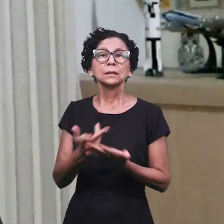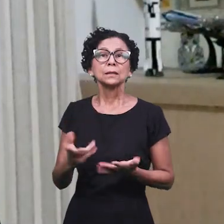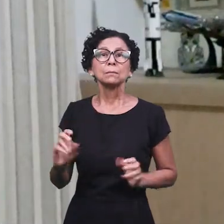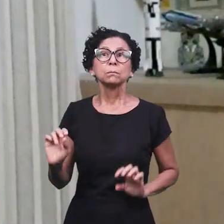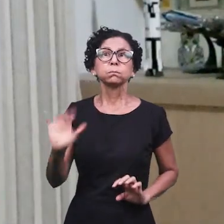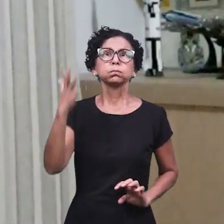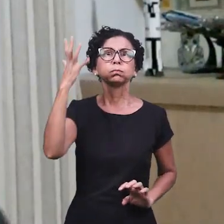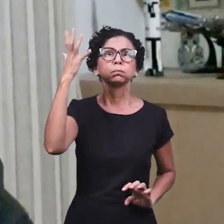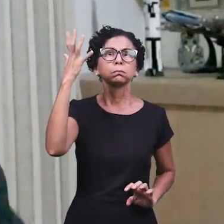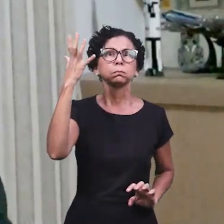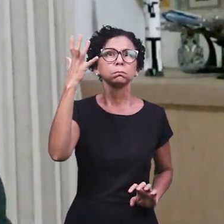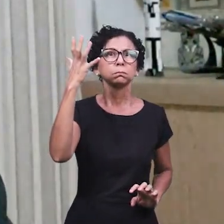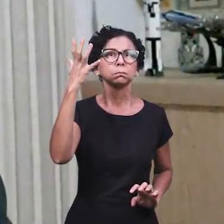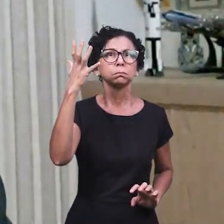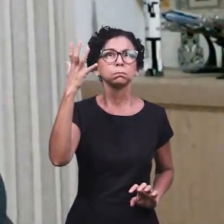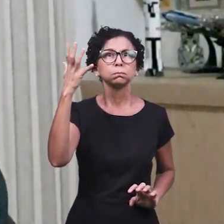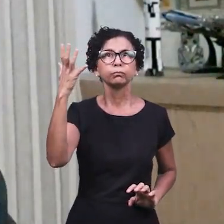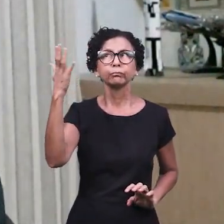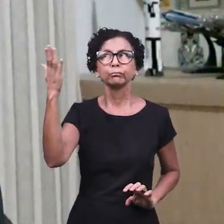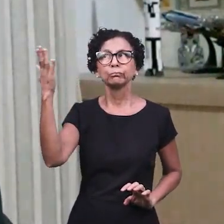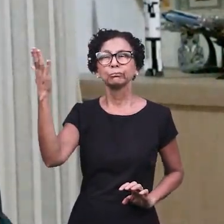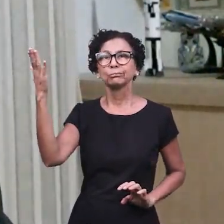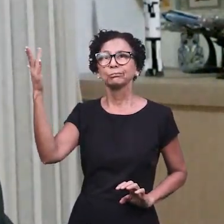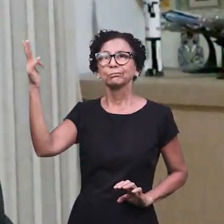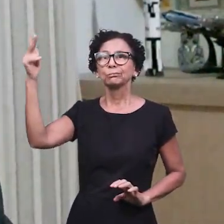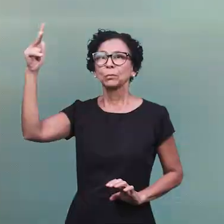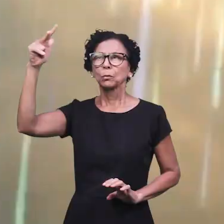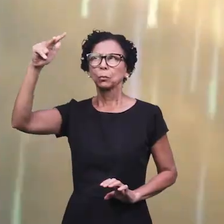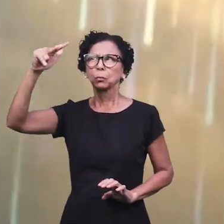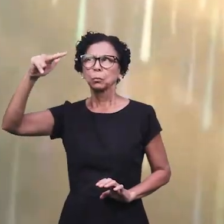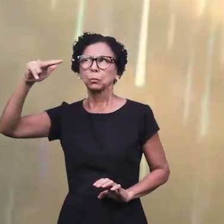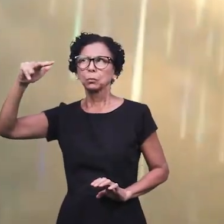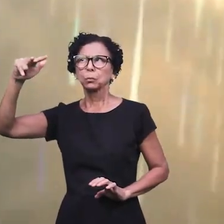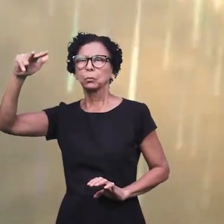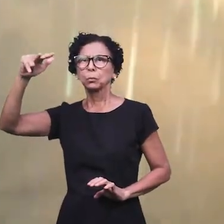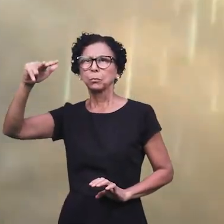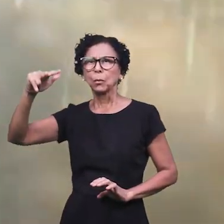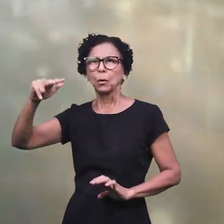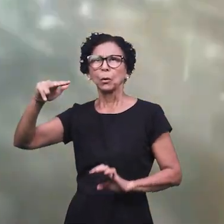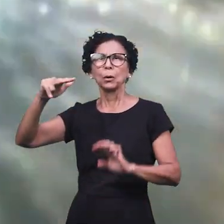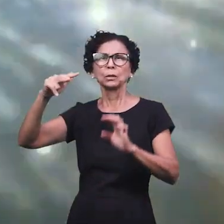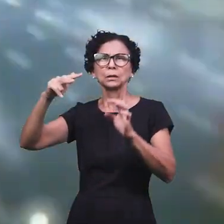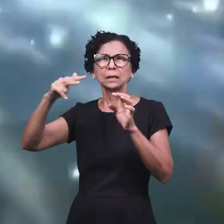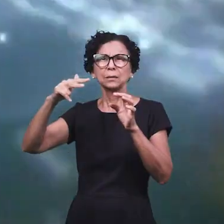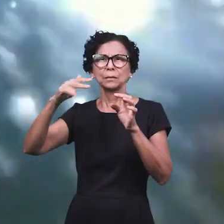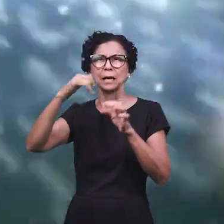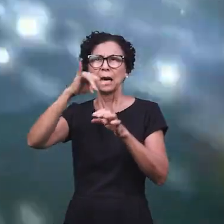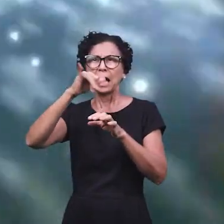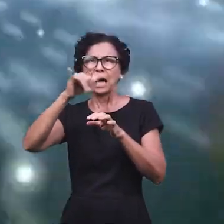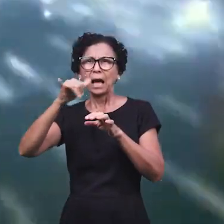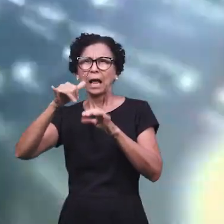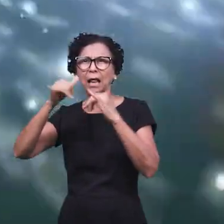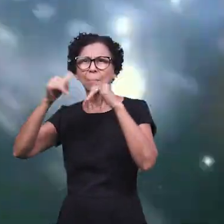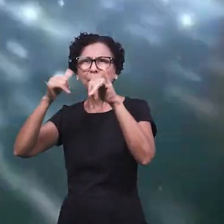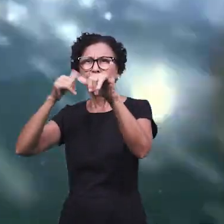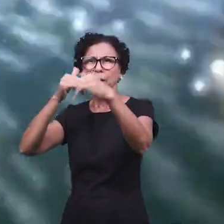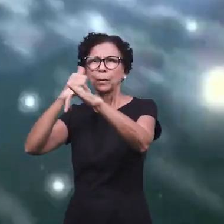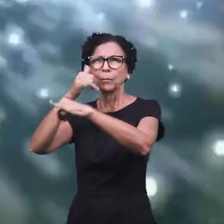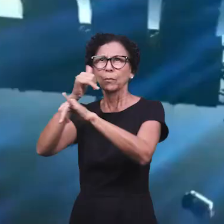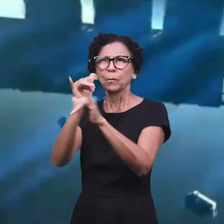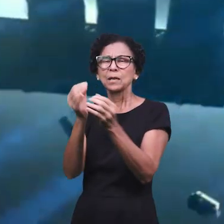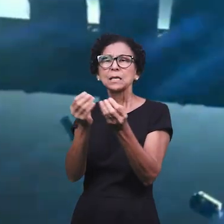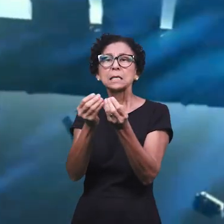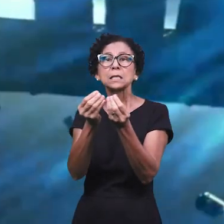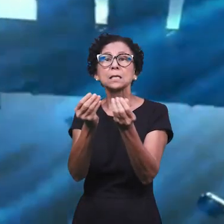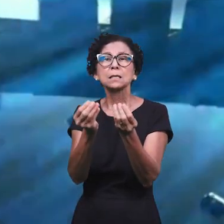se acontecer esse fenômeno, esses satélites eles podem ter danos, porque os circuitos eletrônicos são